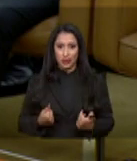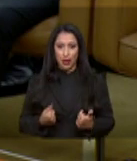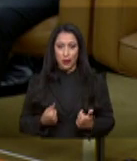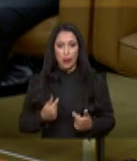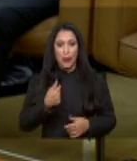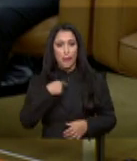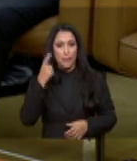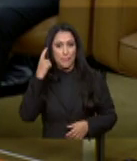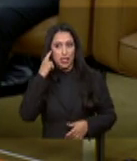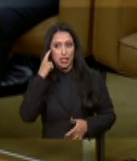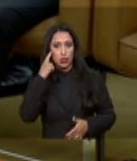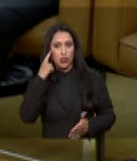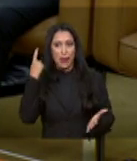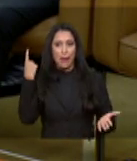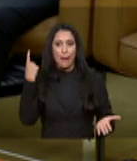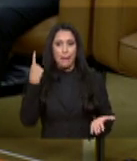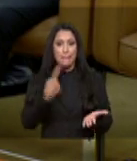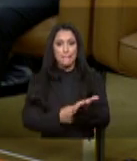de pacto